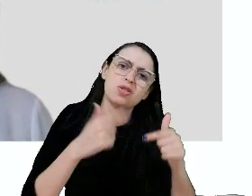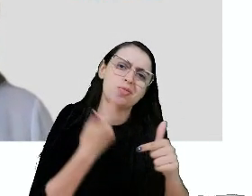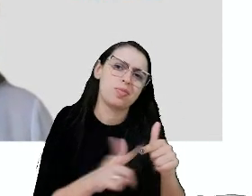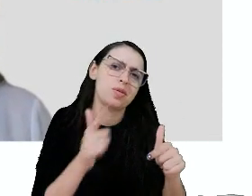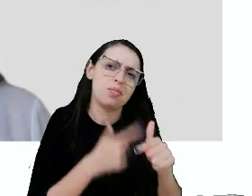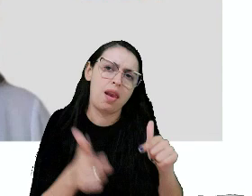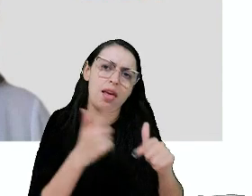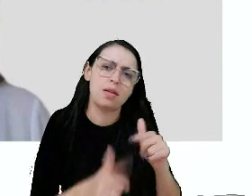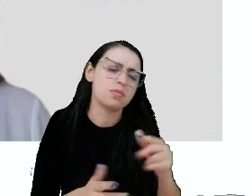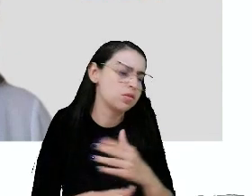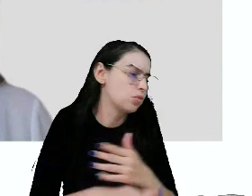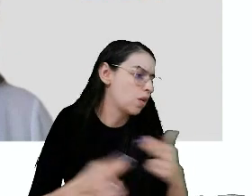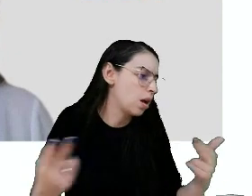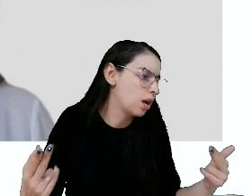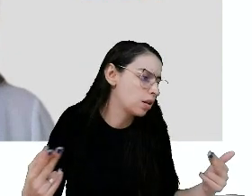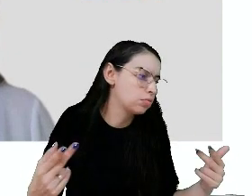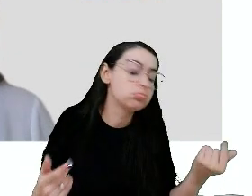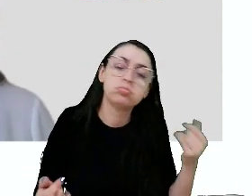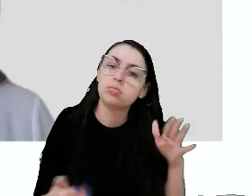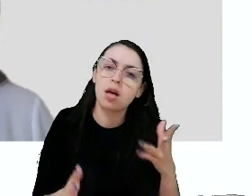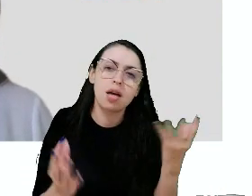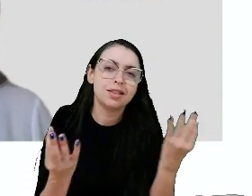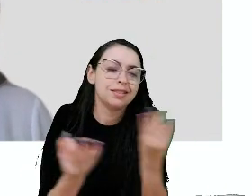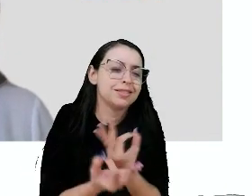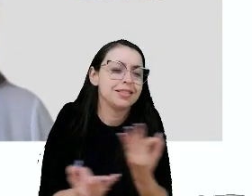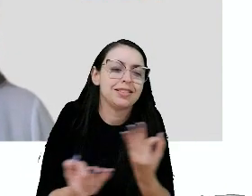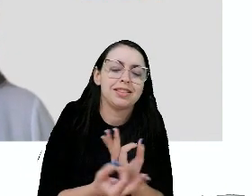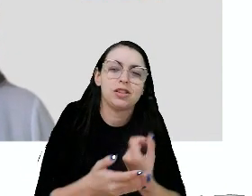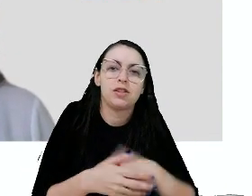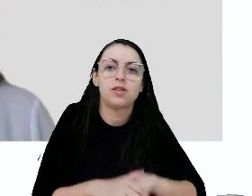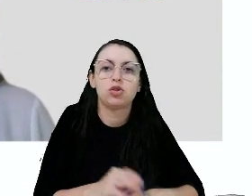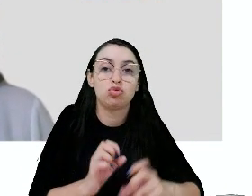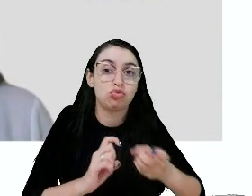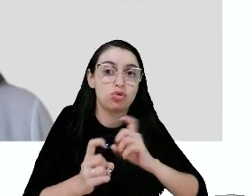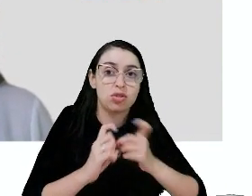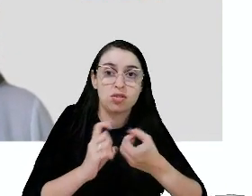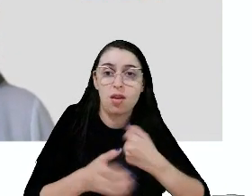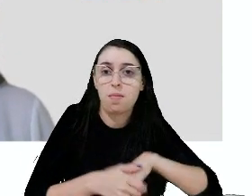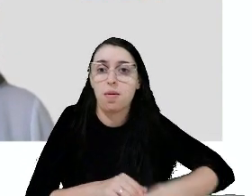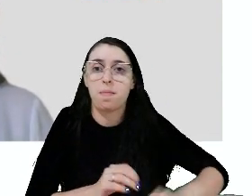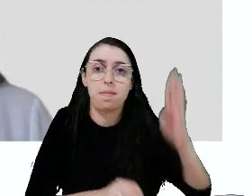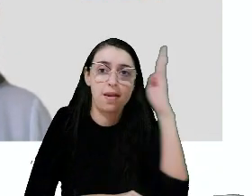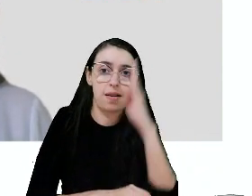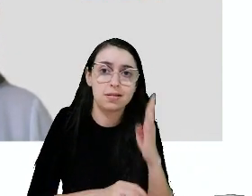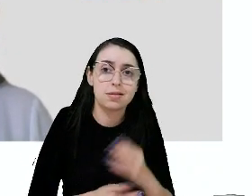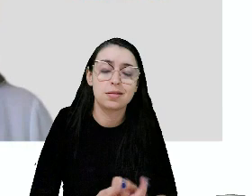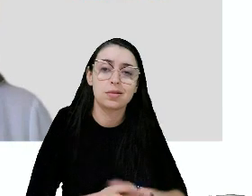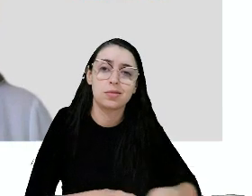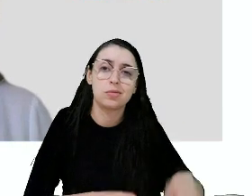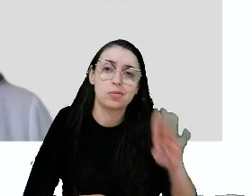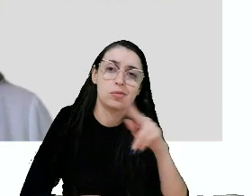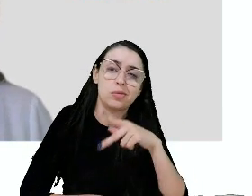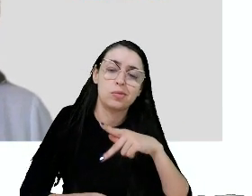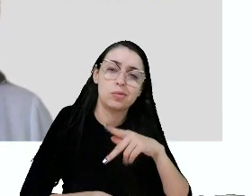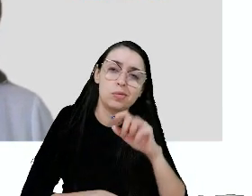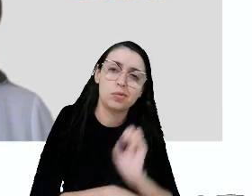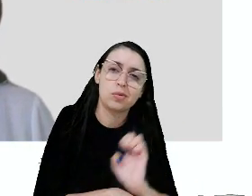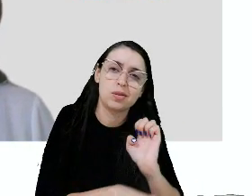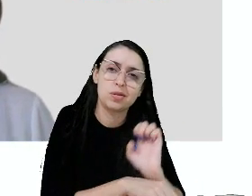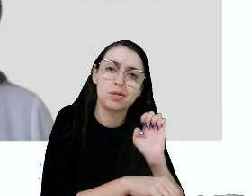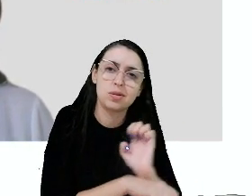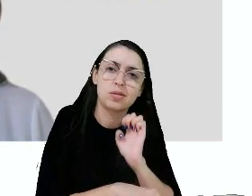dificuldades de todas as ordens. Se de um lado eu acho maravilhoso que até o sistema brasileiro, o Estado se